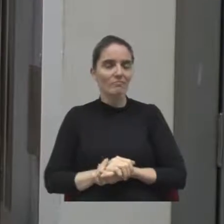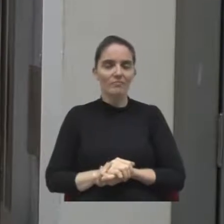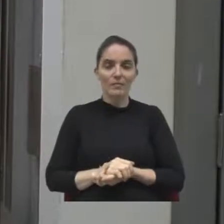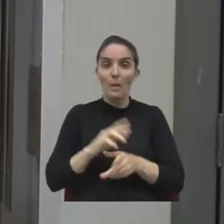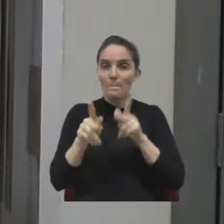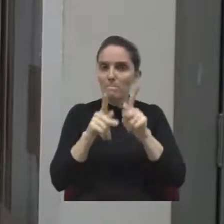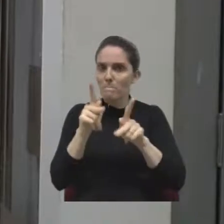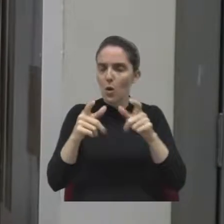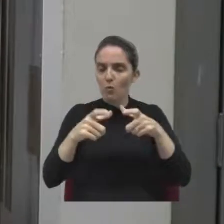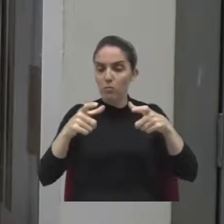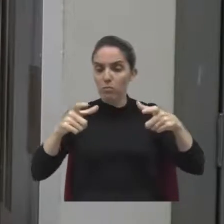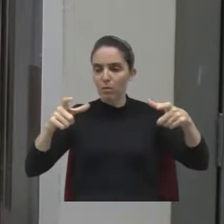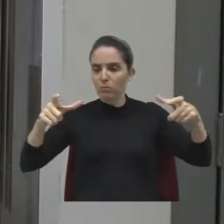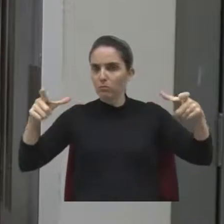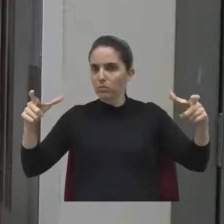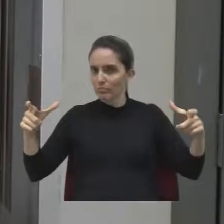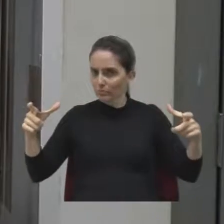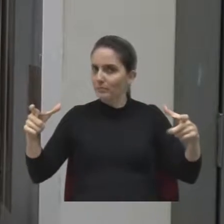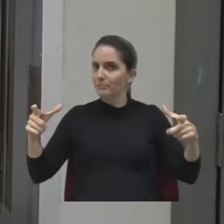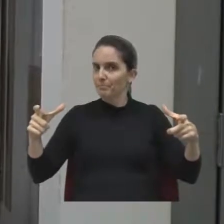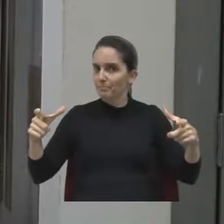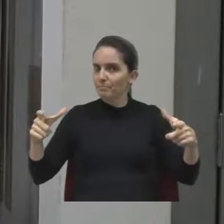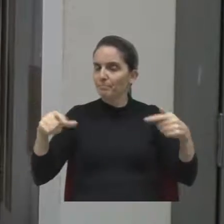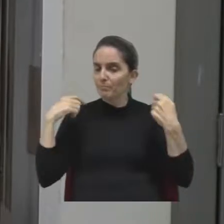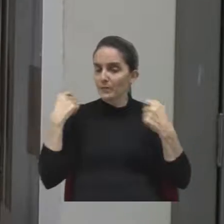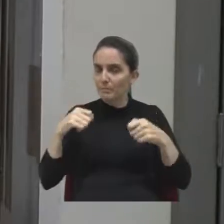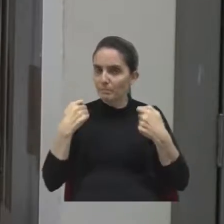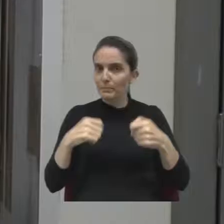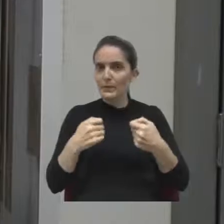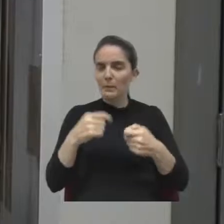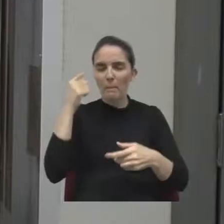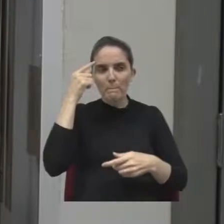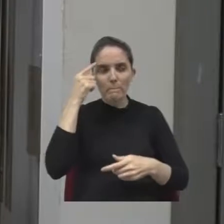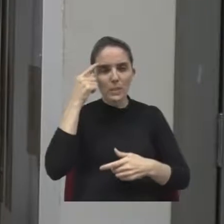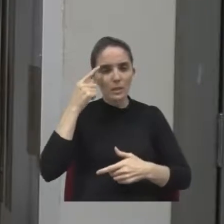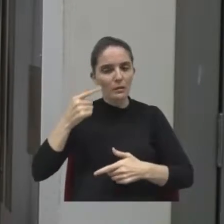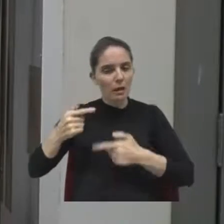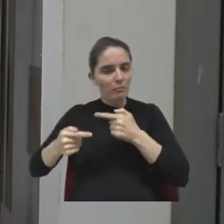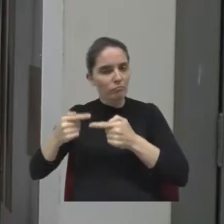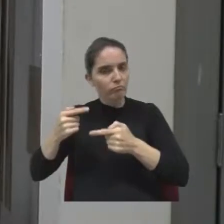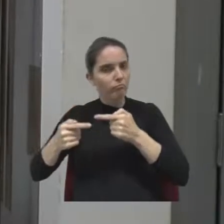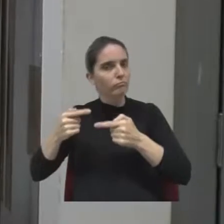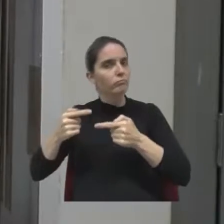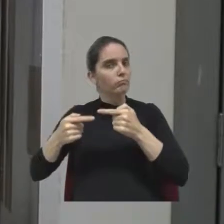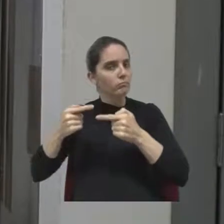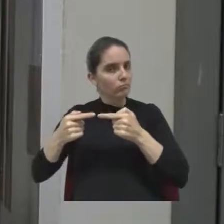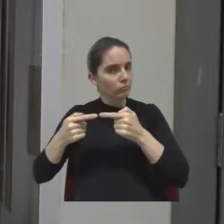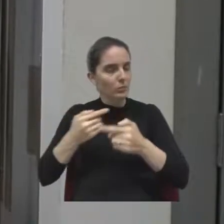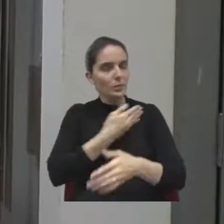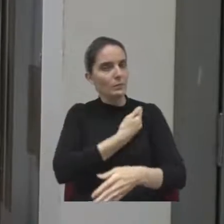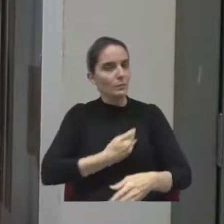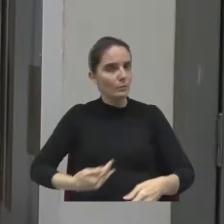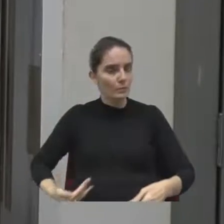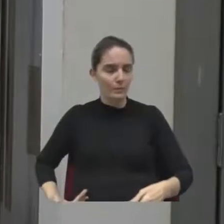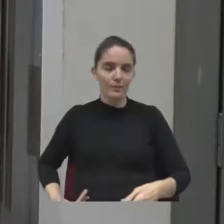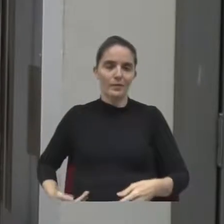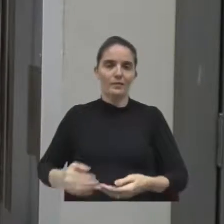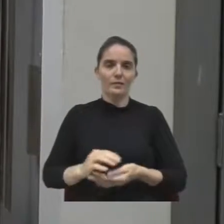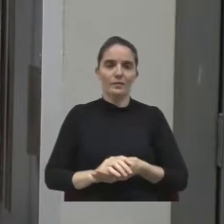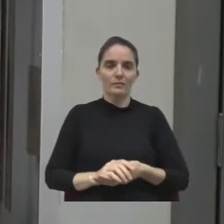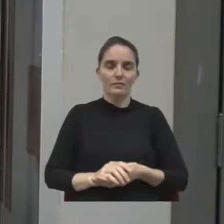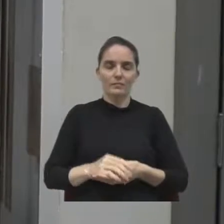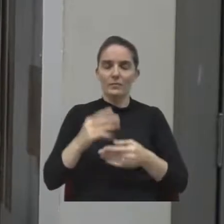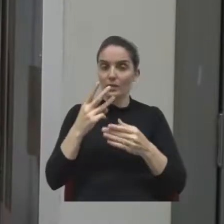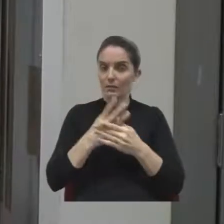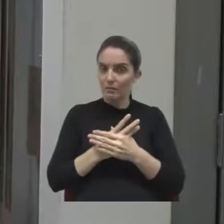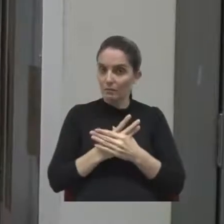crescendo e que nós precisamos criar políticas públicas, né? Então, acho que nada como essa Casa de Leis, né, aqui